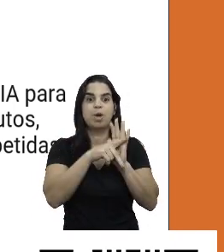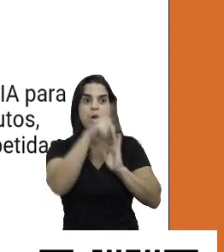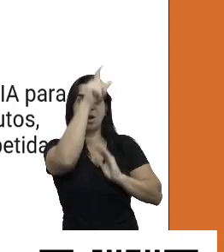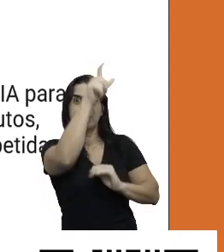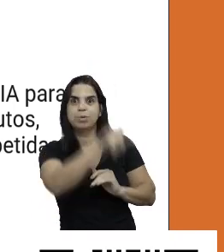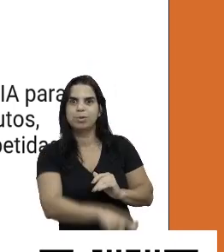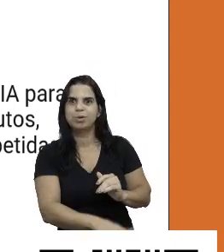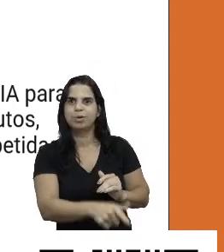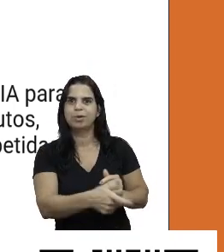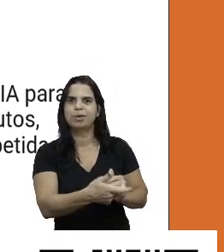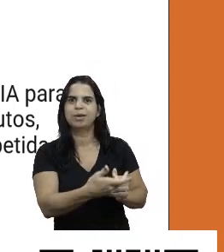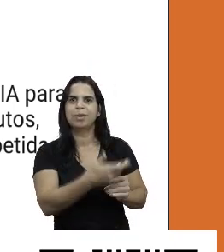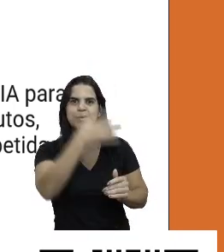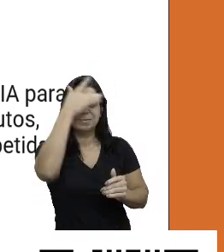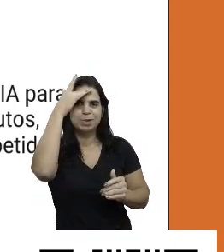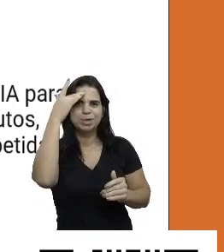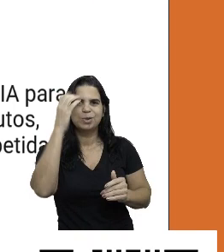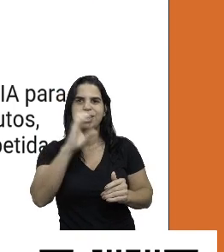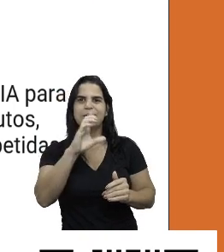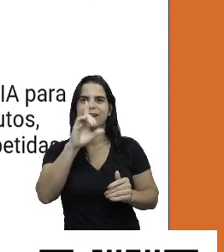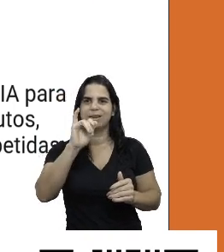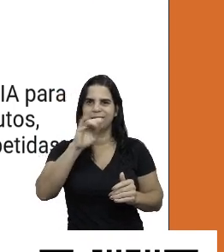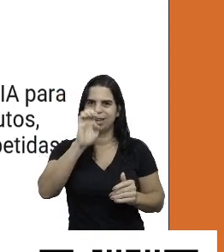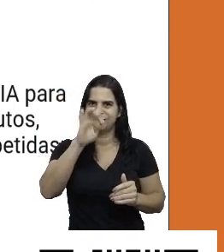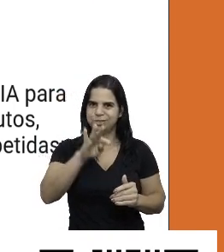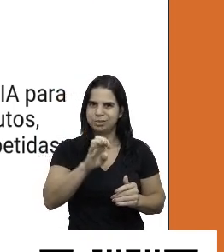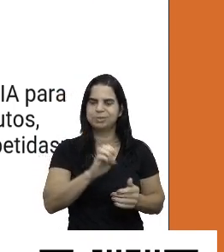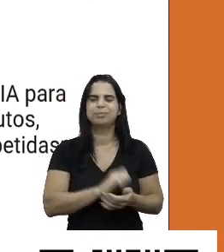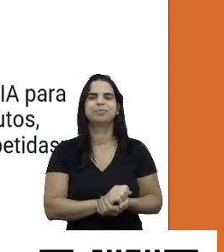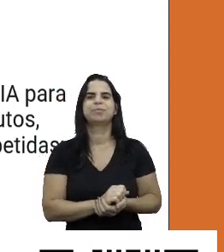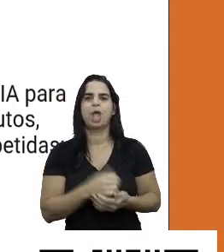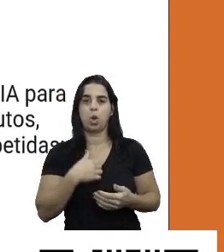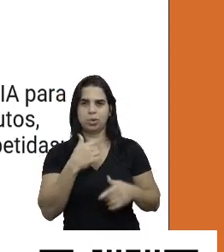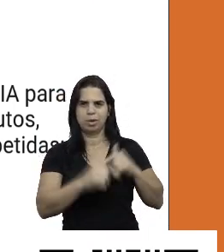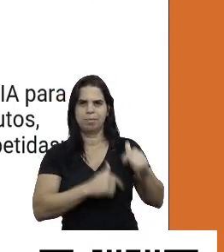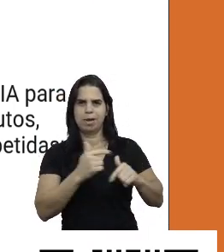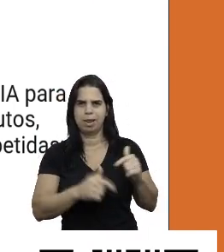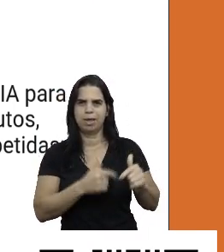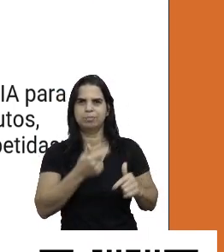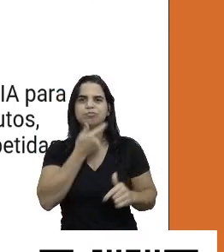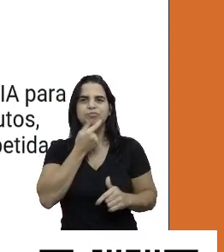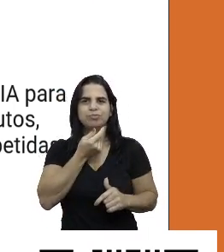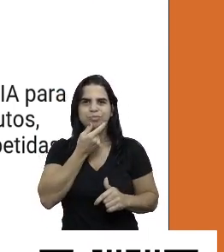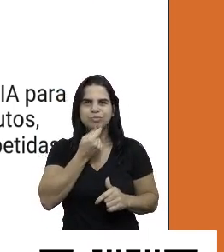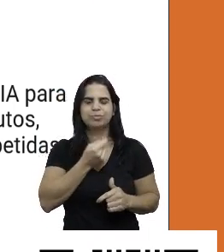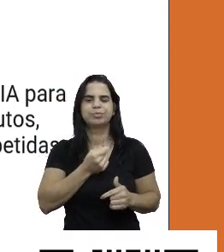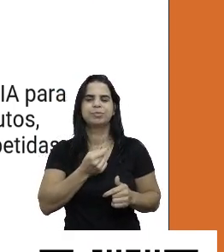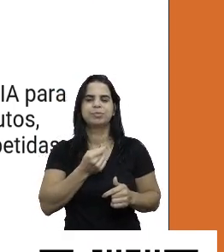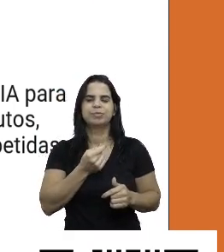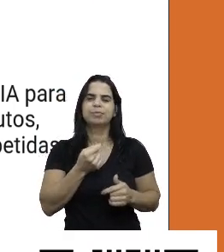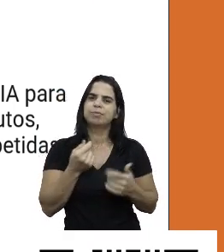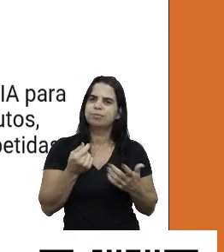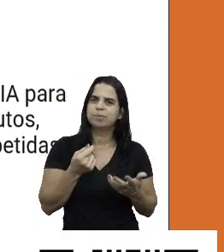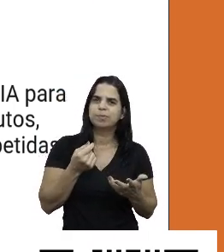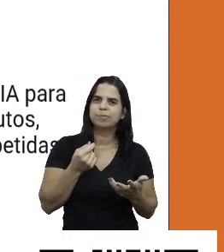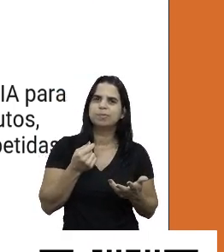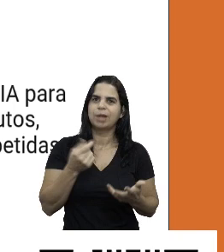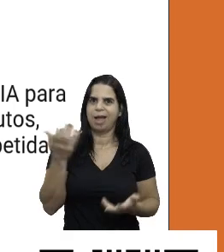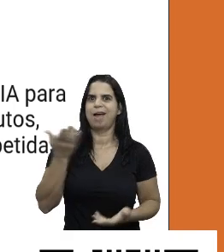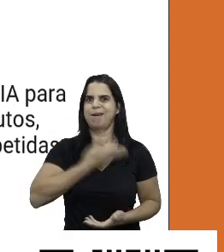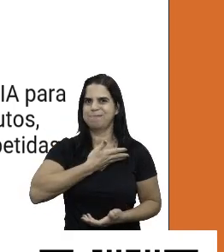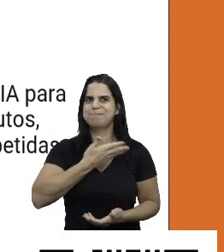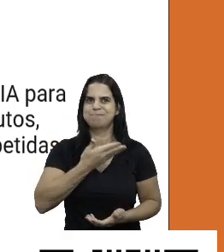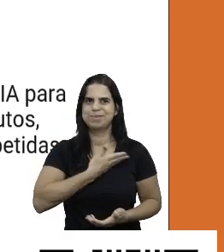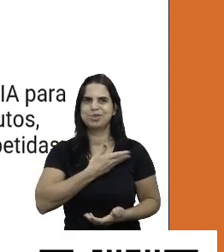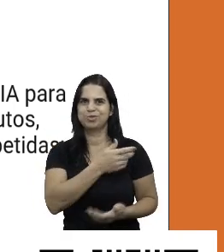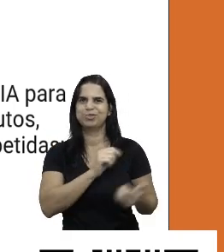busca hoje a semânticas para discutir eu trabalhei com um cara que inclusive um grande amigo